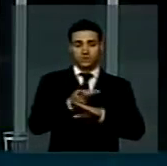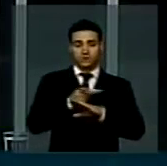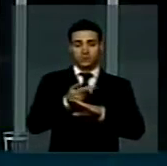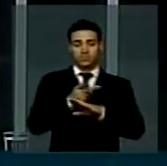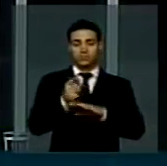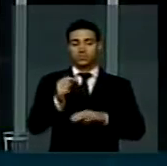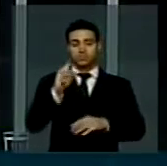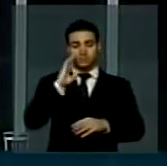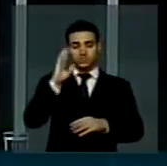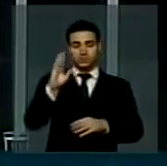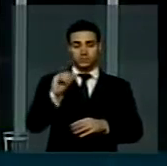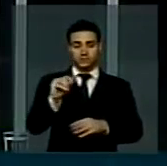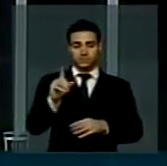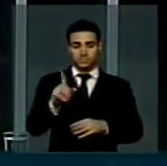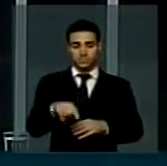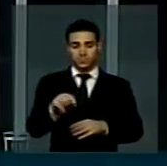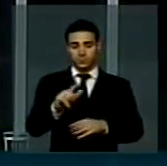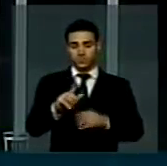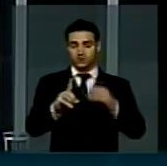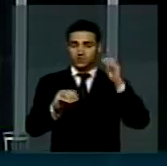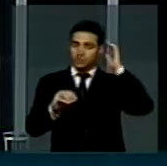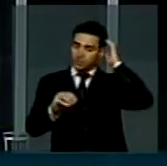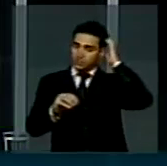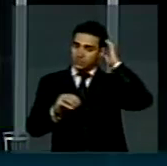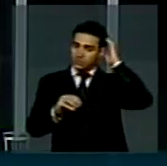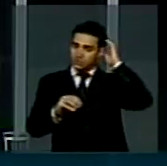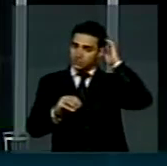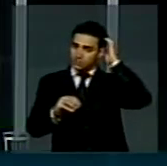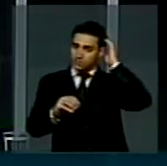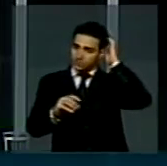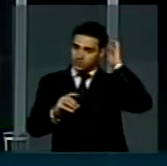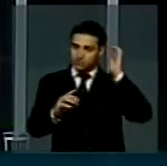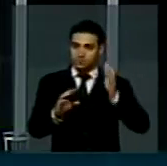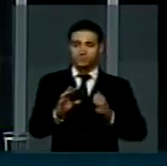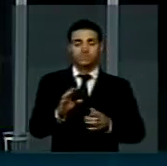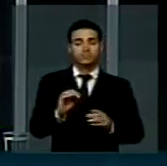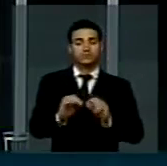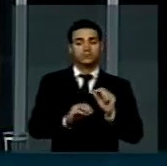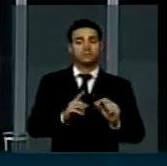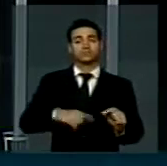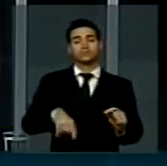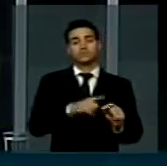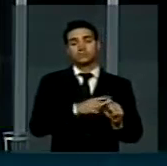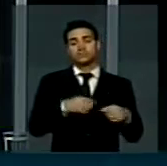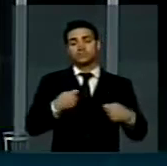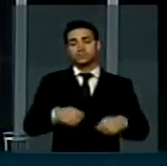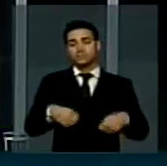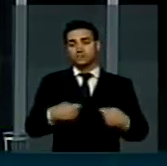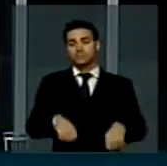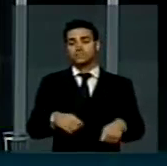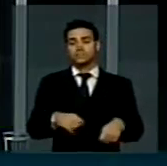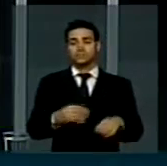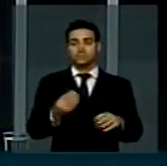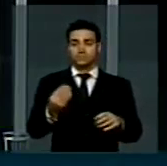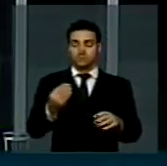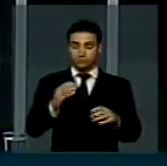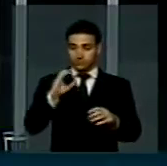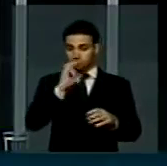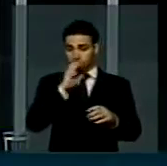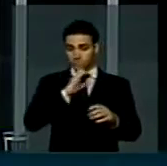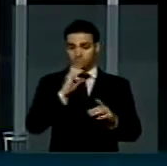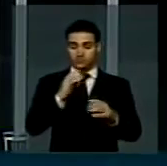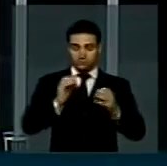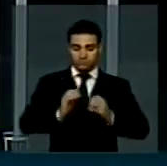premissa principal, que essa LDO vinha exatamente no sentido de que nós precisávamos dinamizar, nós precisávamos